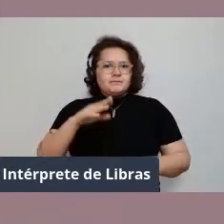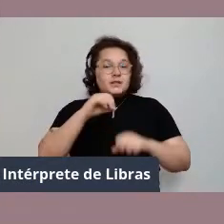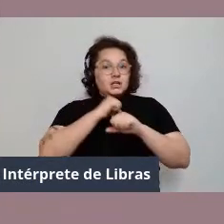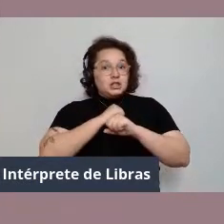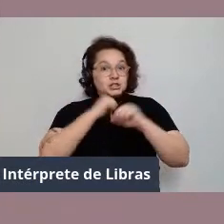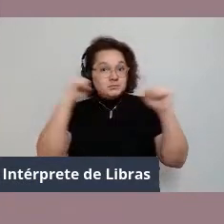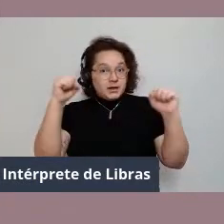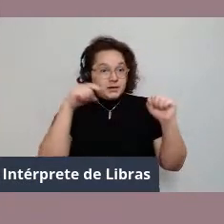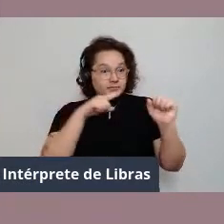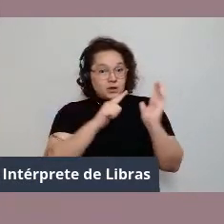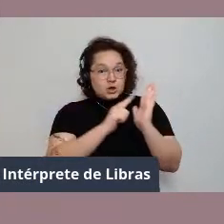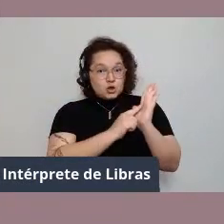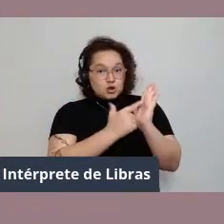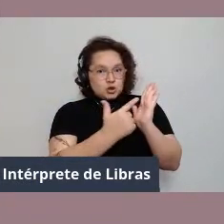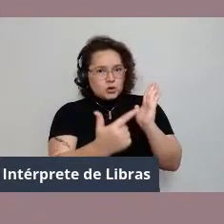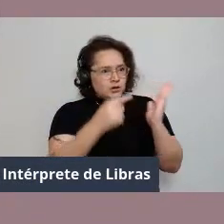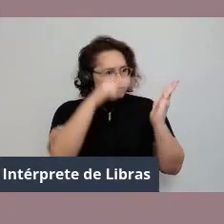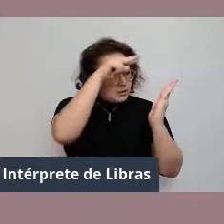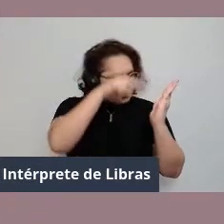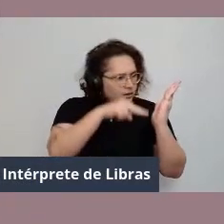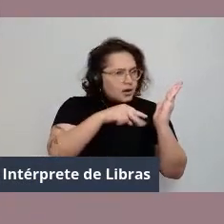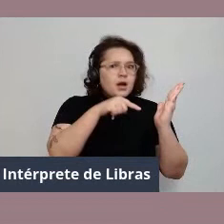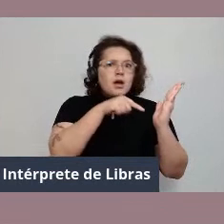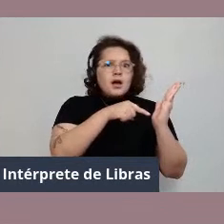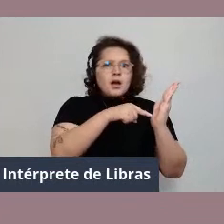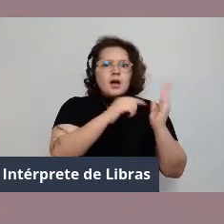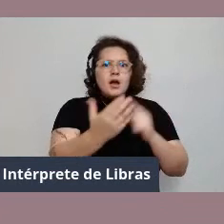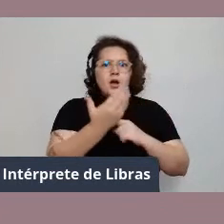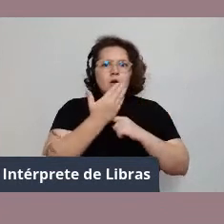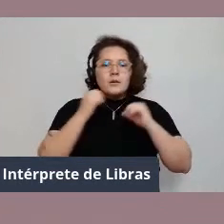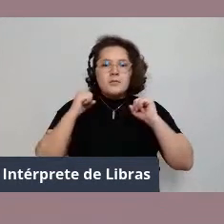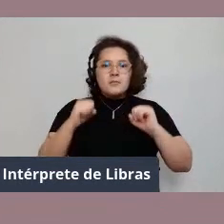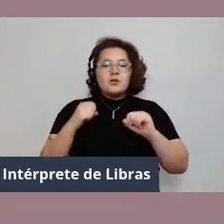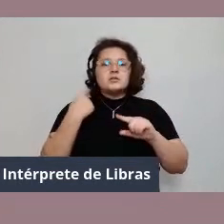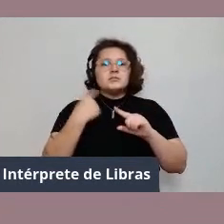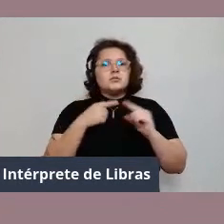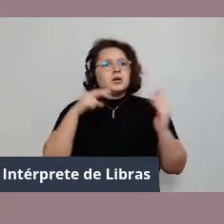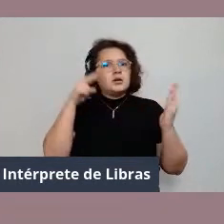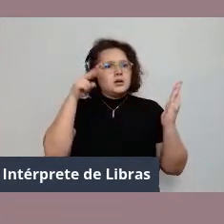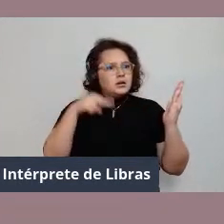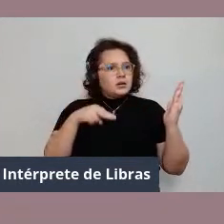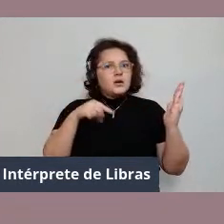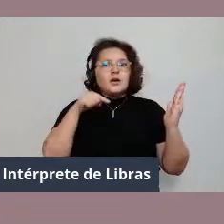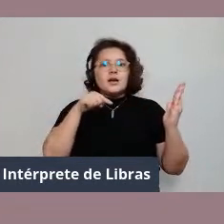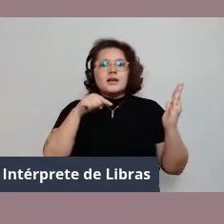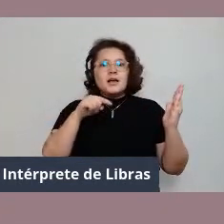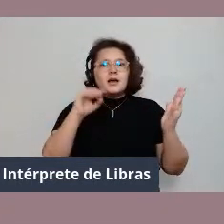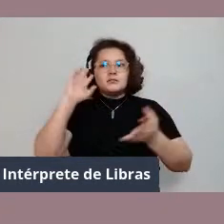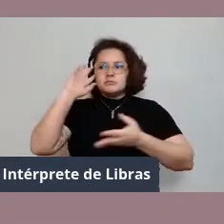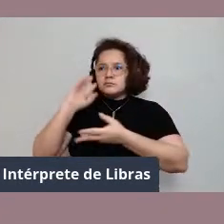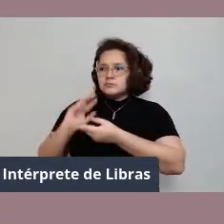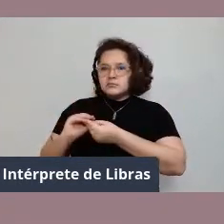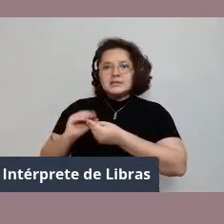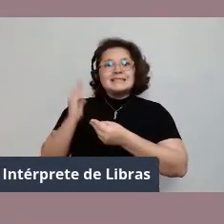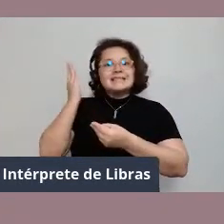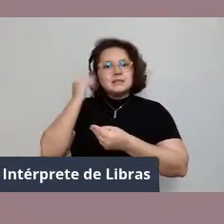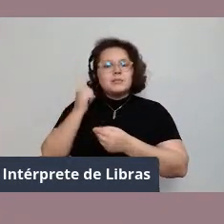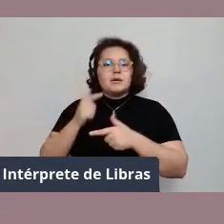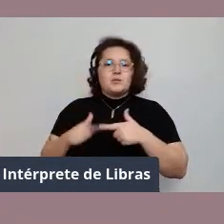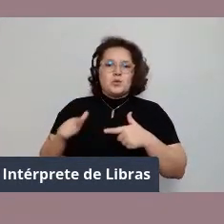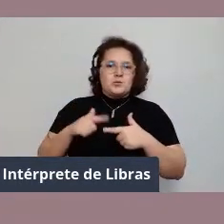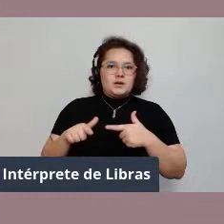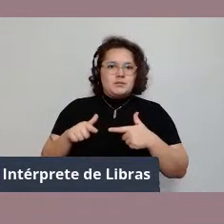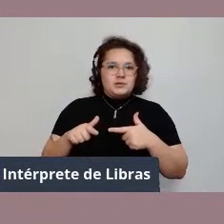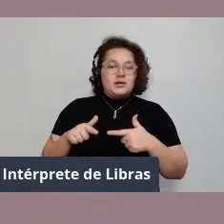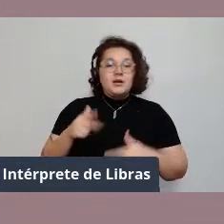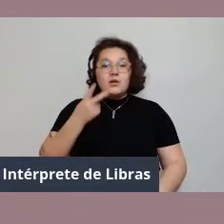meu artigo, imaginou que eu poderia socorrê-la, porque teve a sensação de que eu compreendia seus problemas. Falava deles